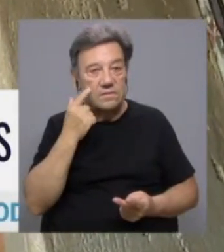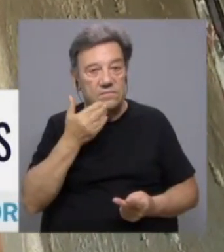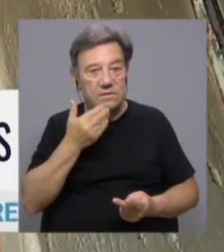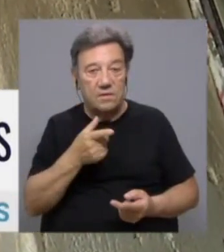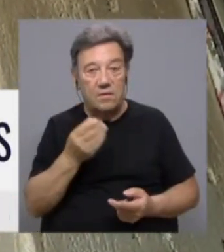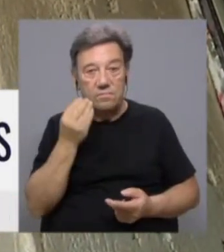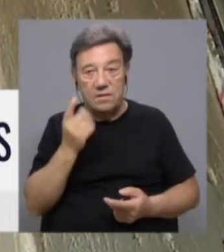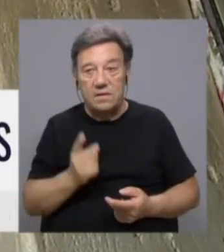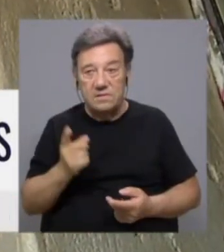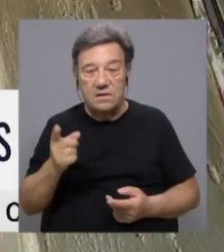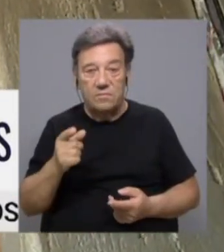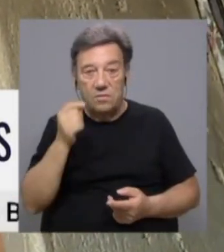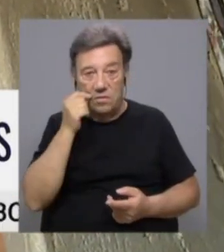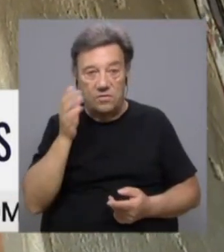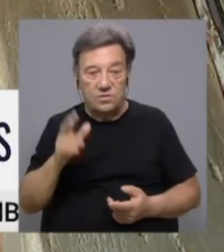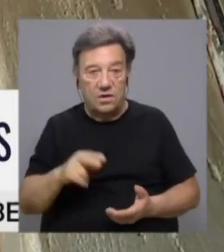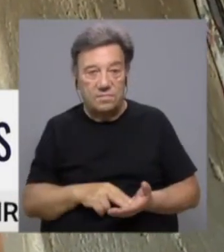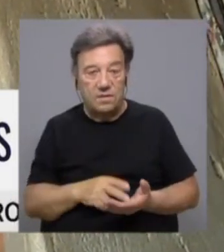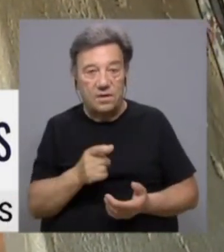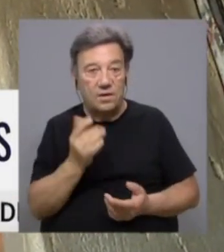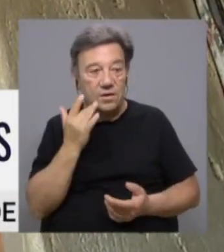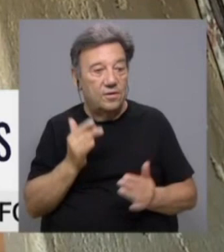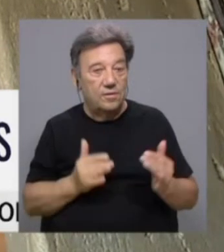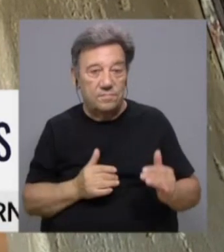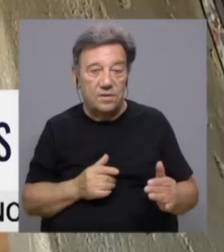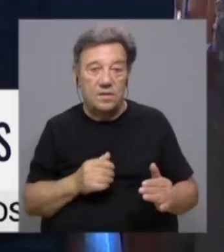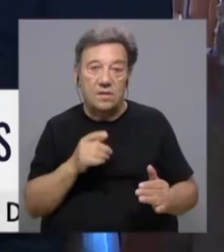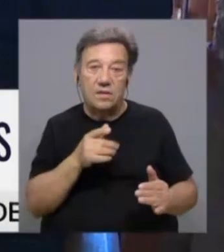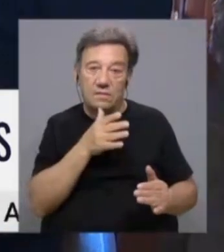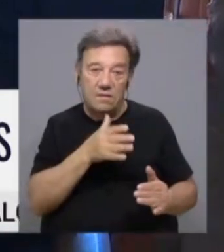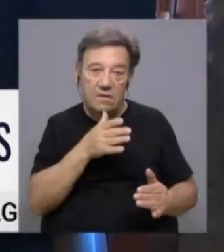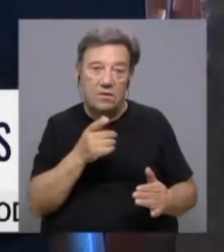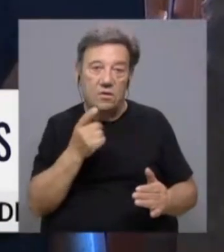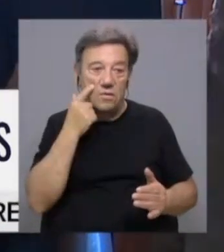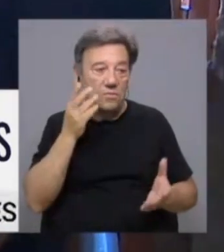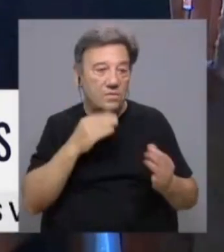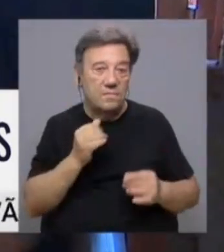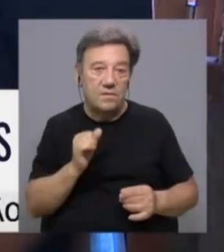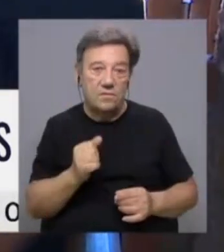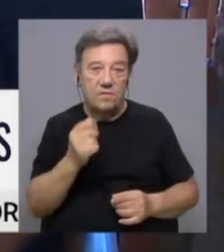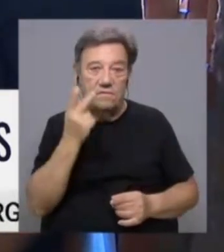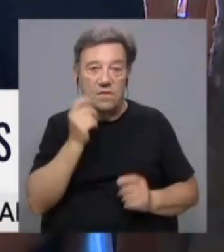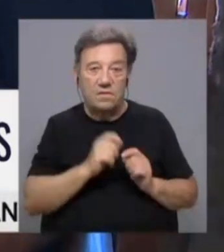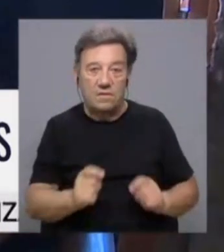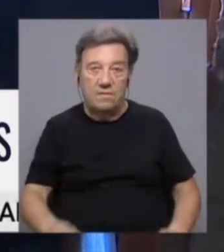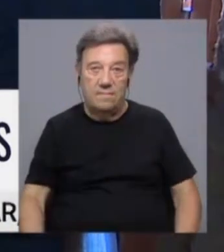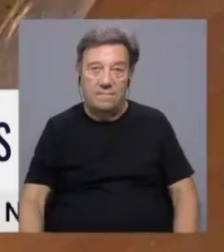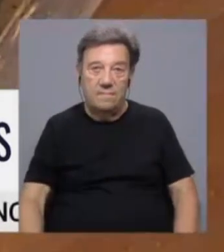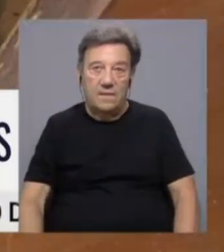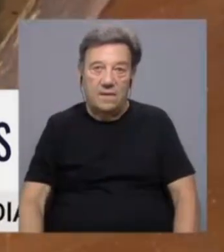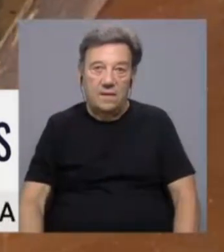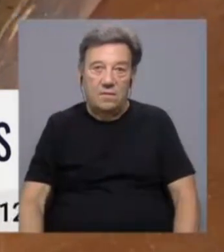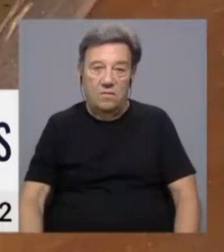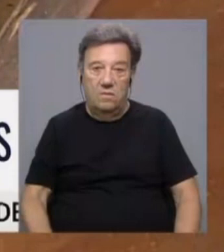Lá no cimo, o moleiro já aguarda pelas pequenitas para lhes transmitir os conhecimentos de uma vida. O moinho